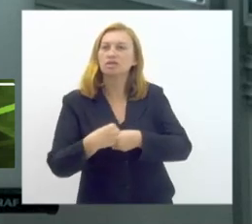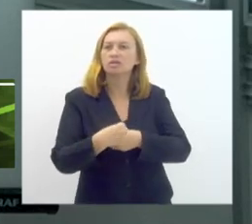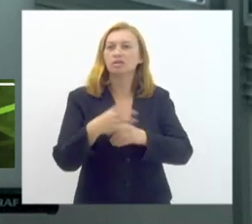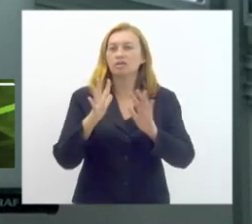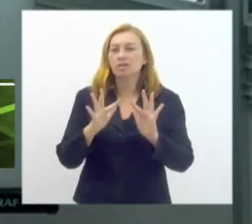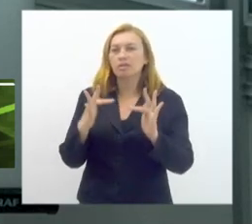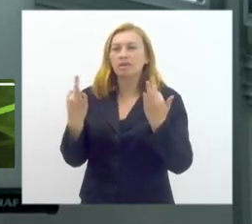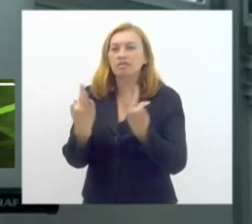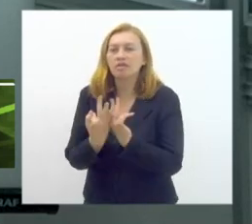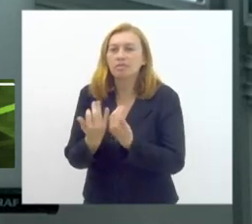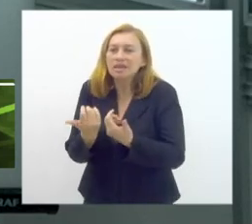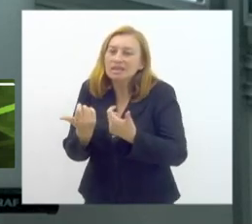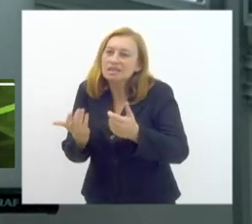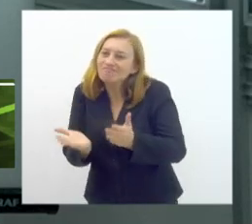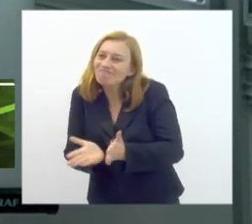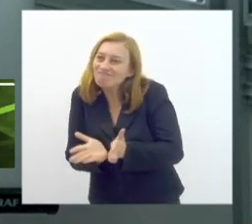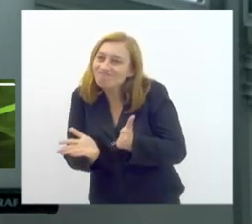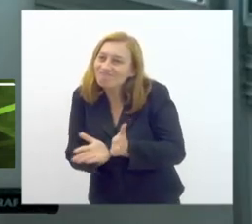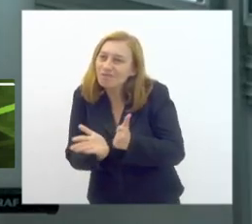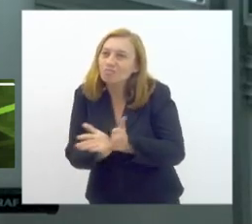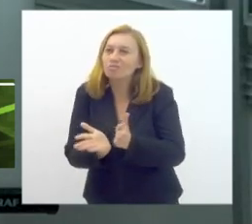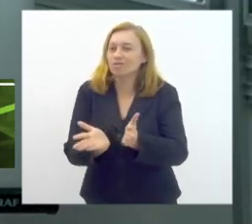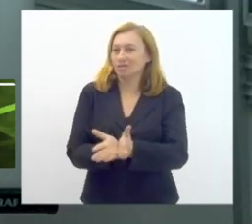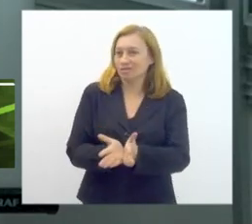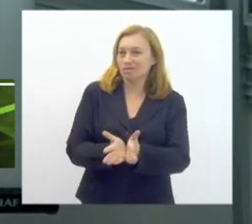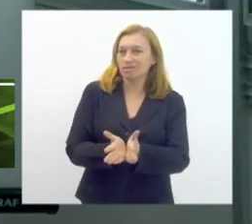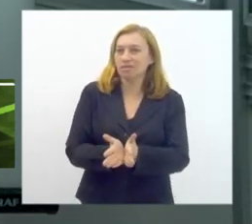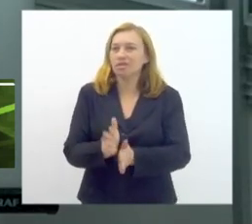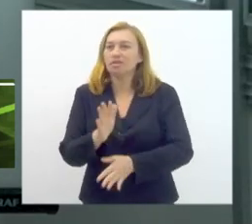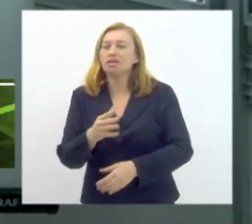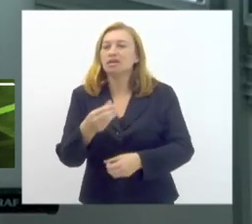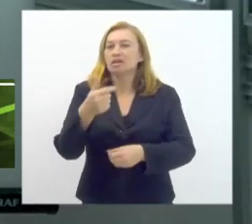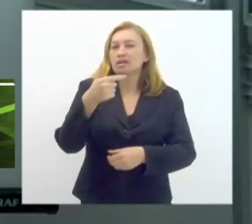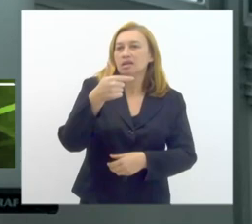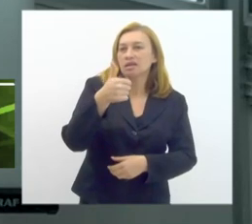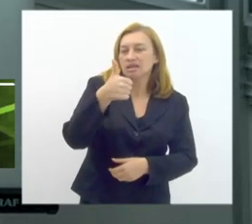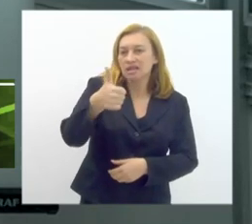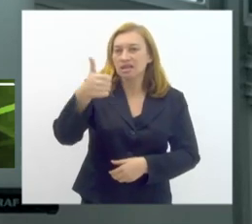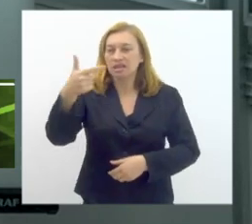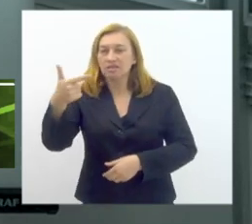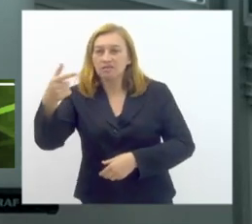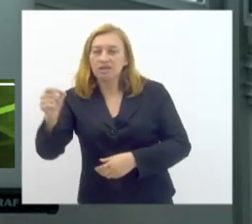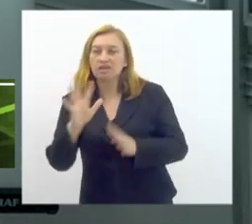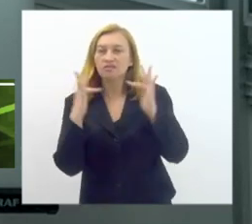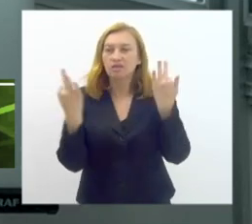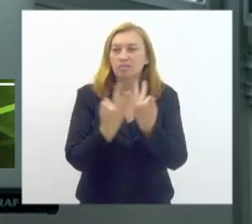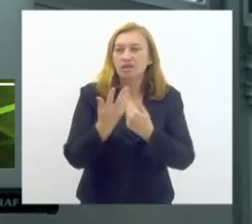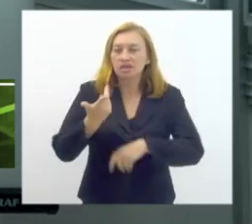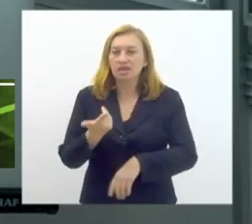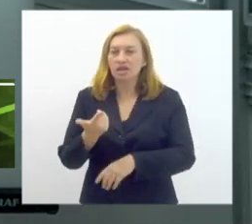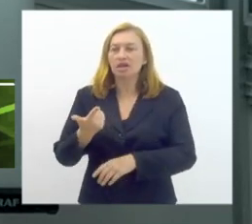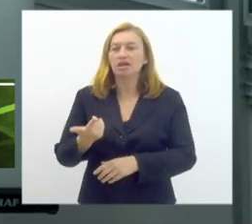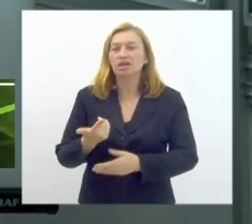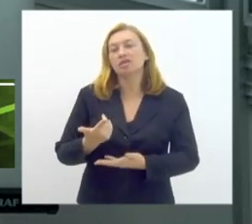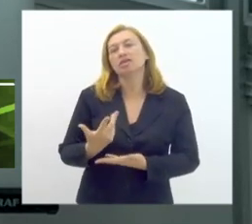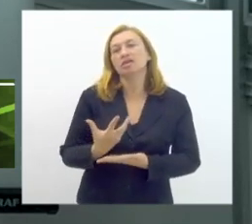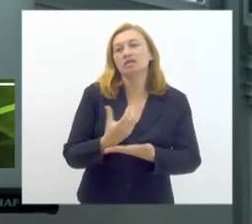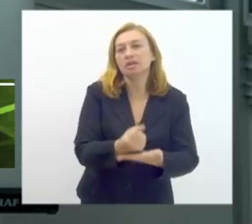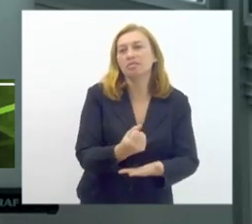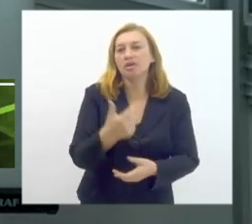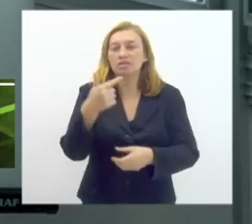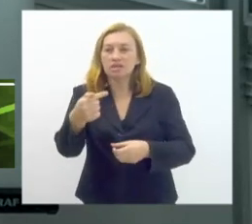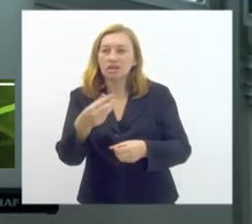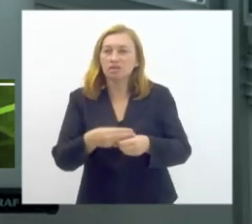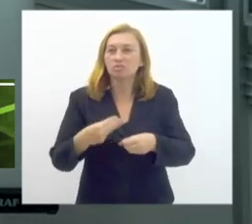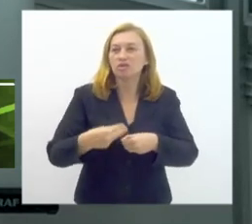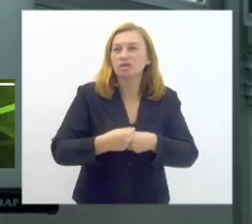em situação de alta vulnerabilidade social. Ao todo, 120 famílias já foram contempladas nos 7 municípios participantes